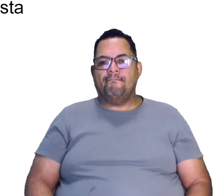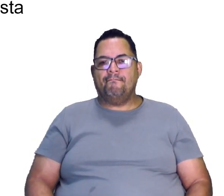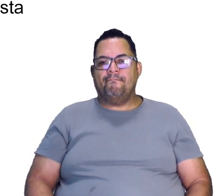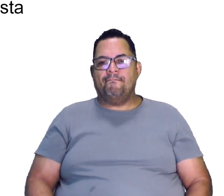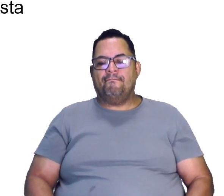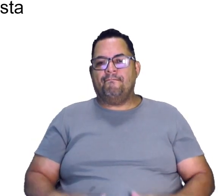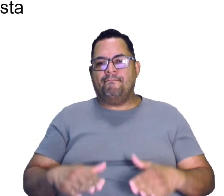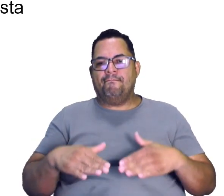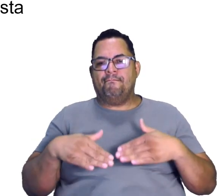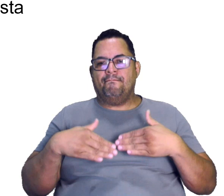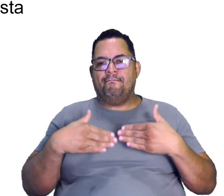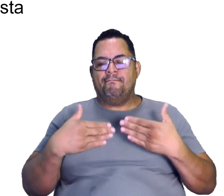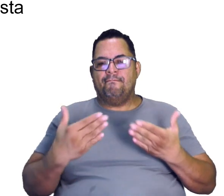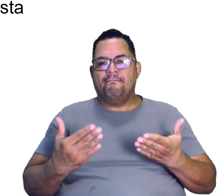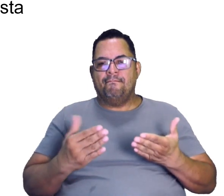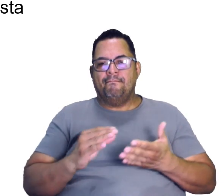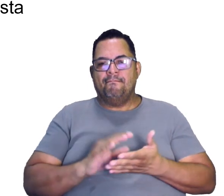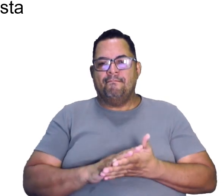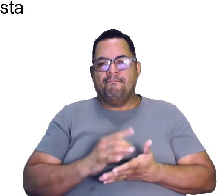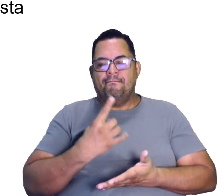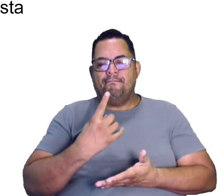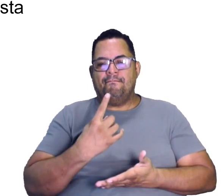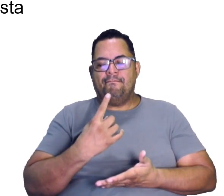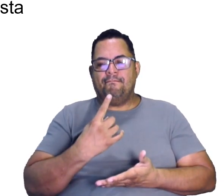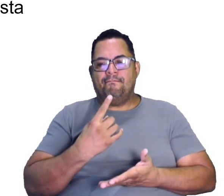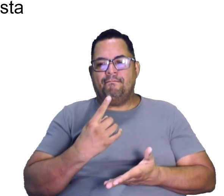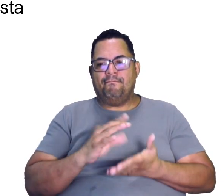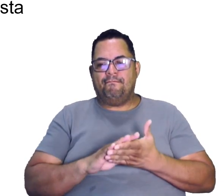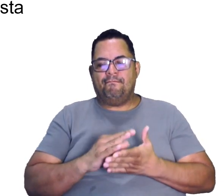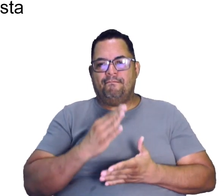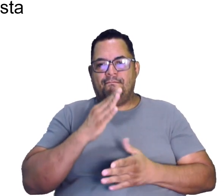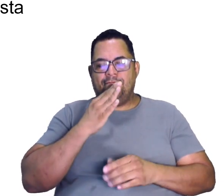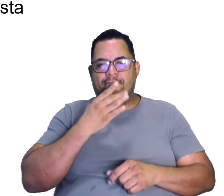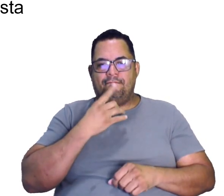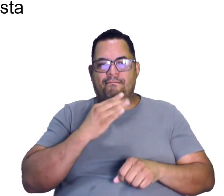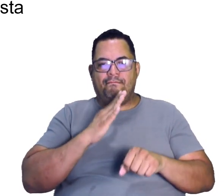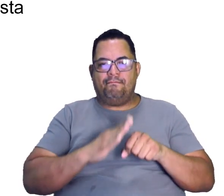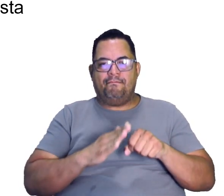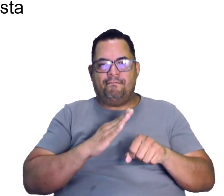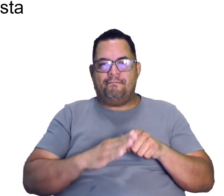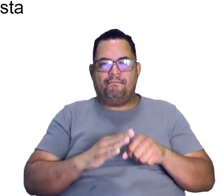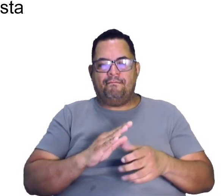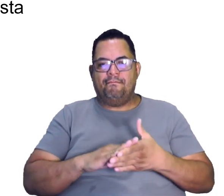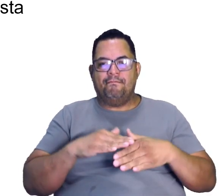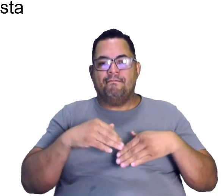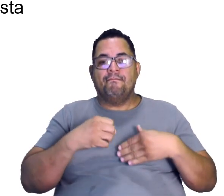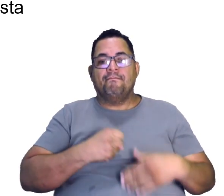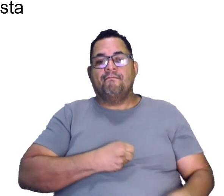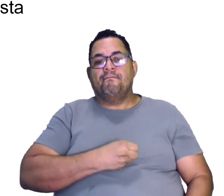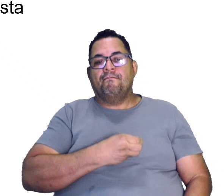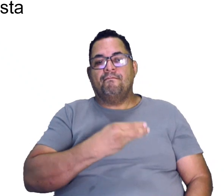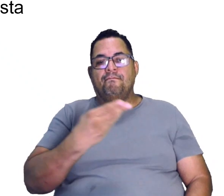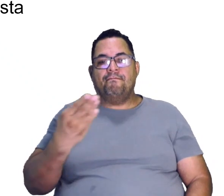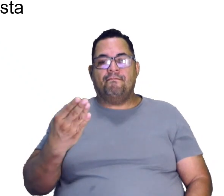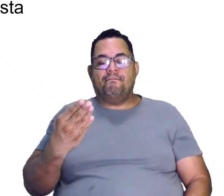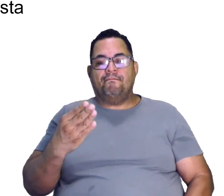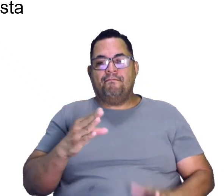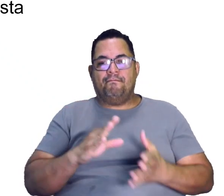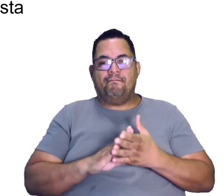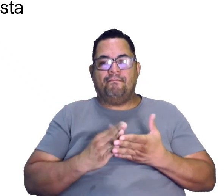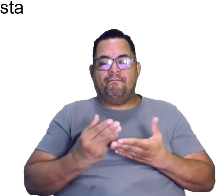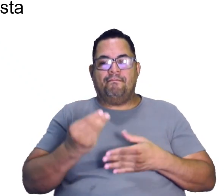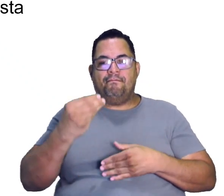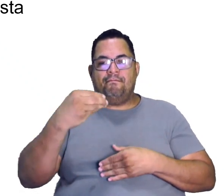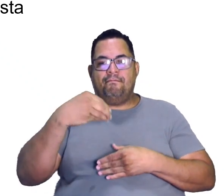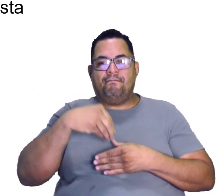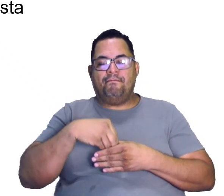eu sei que um tomate pesa em média 110 gramas, o que eu vou fazer? Eu vou saber quantos tomates cabem